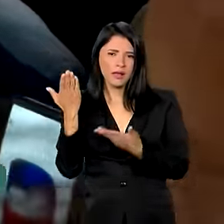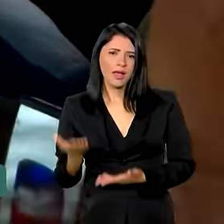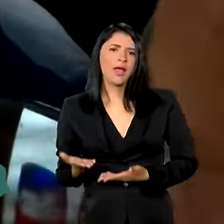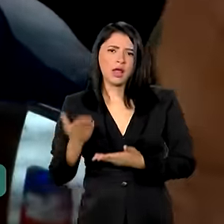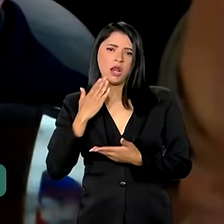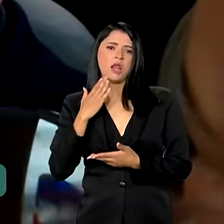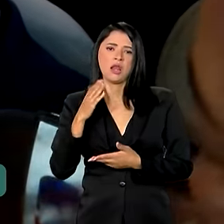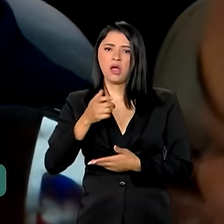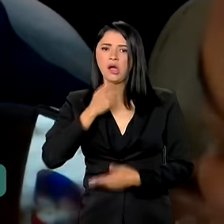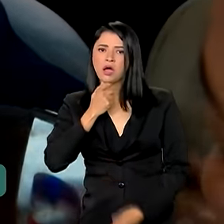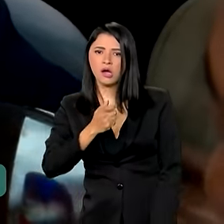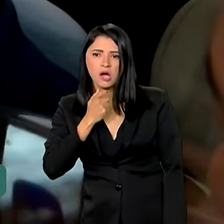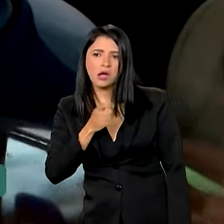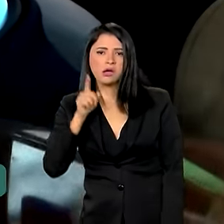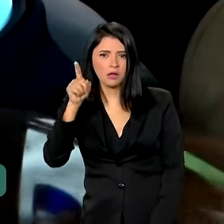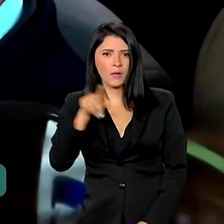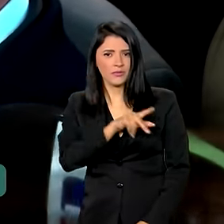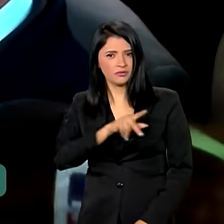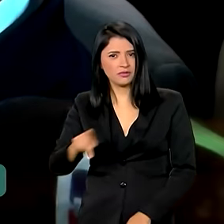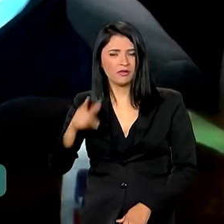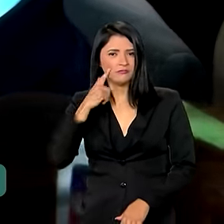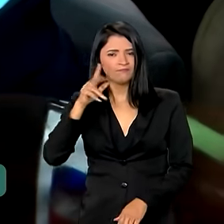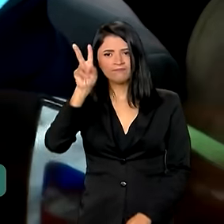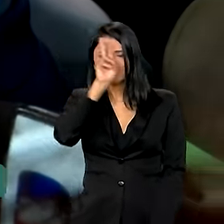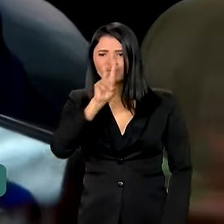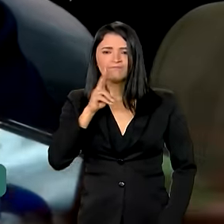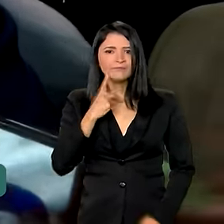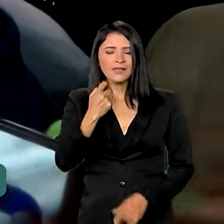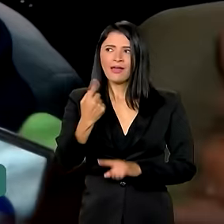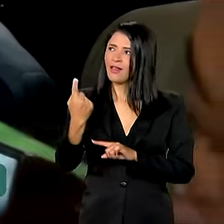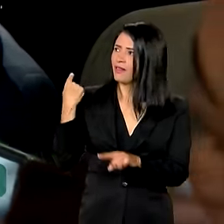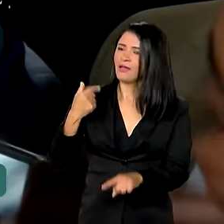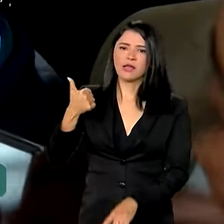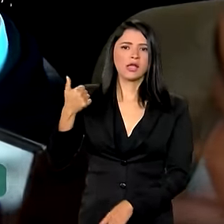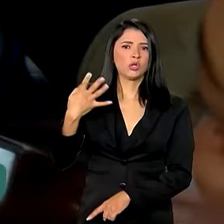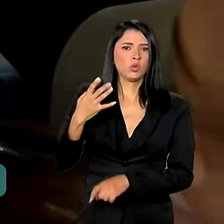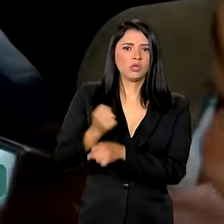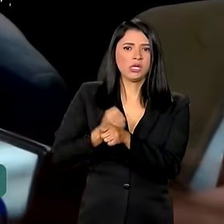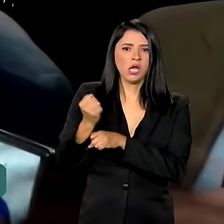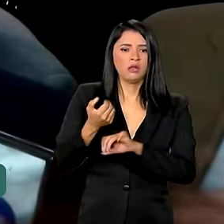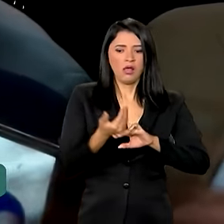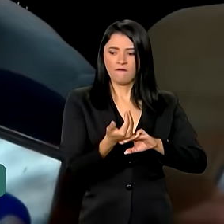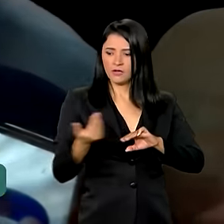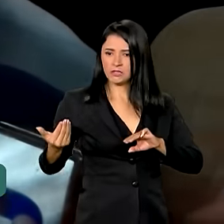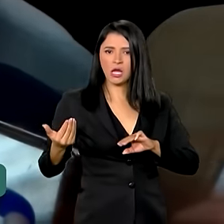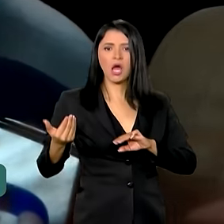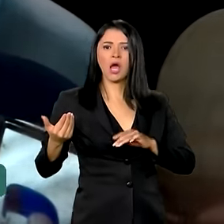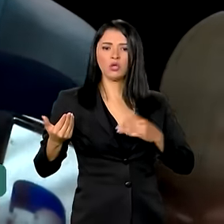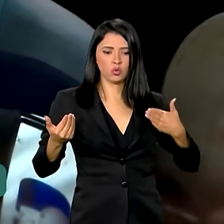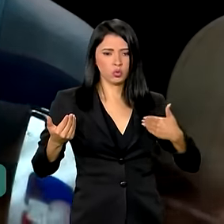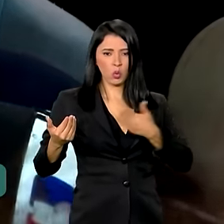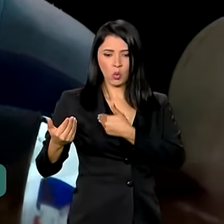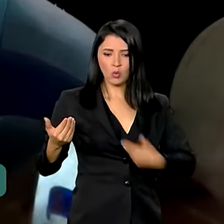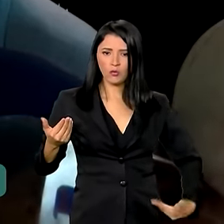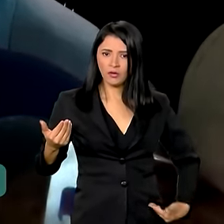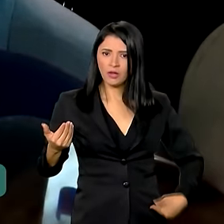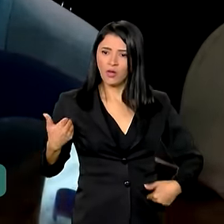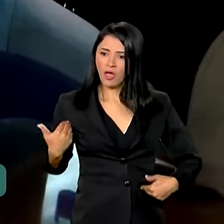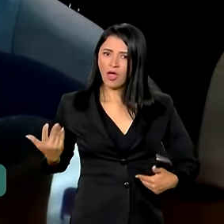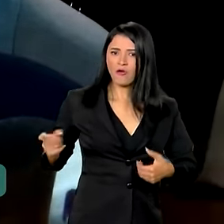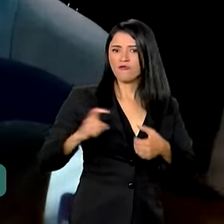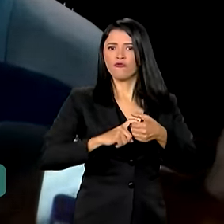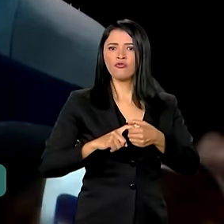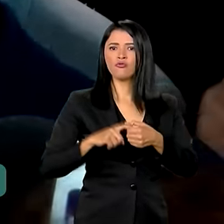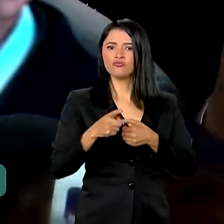na Inglaterra. É uma coisa muito interessante, há 14 anos que eles estavam afastados do governo, sabe, e eles agora